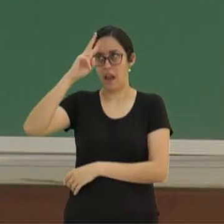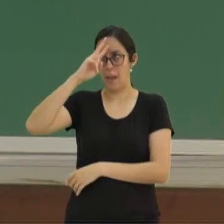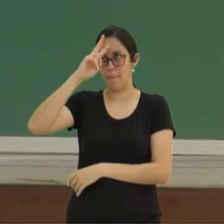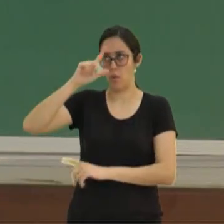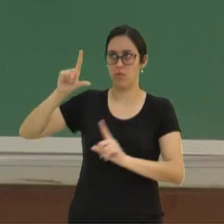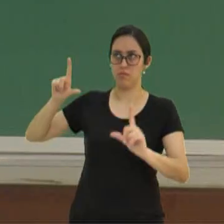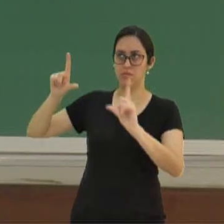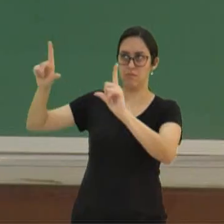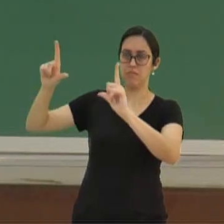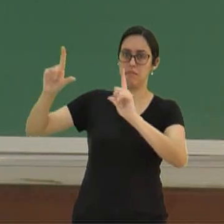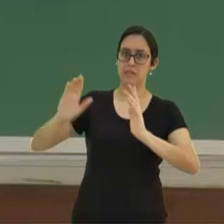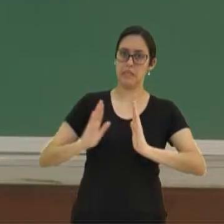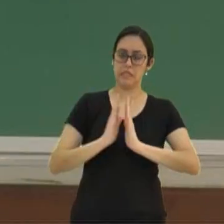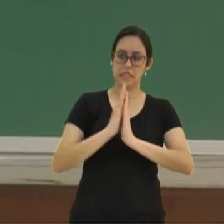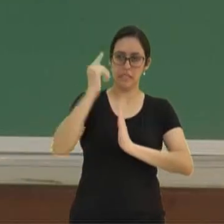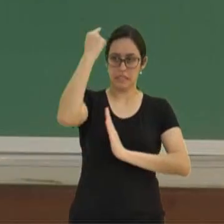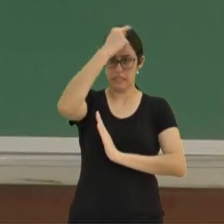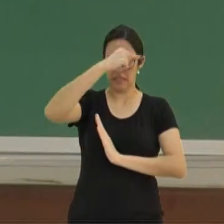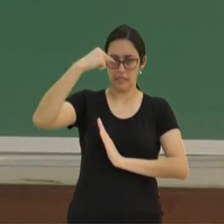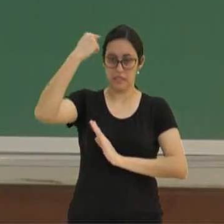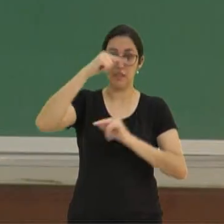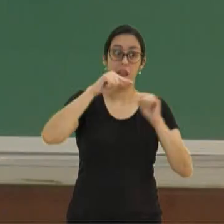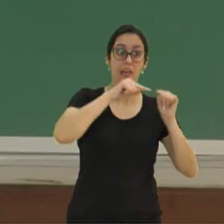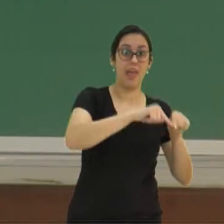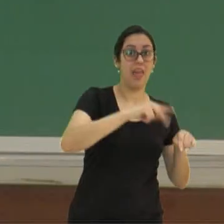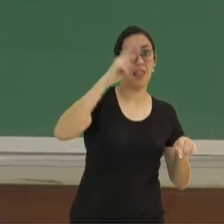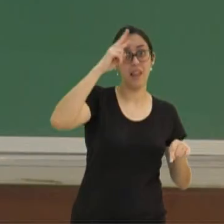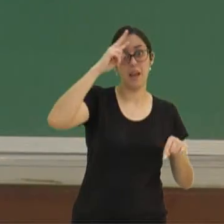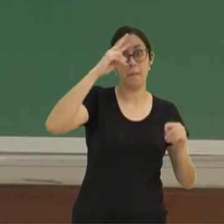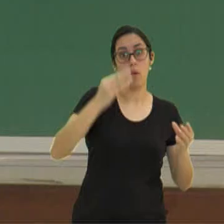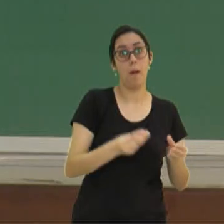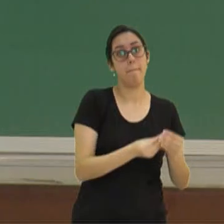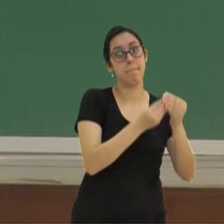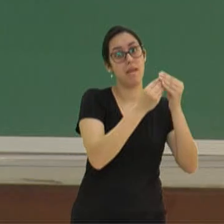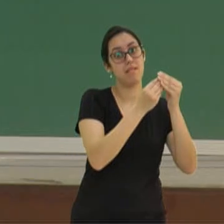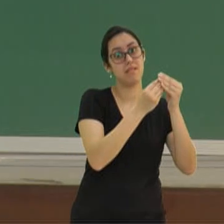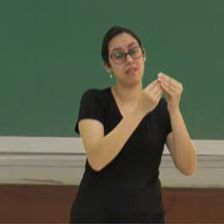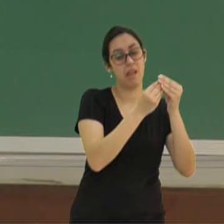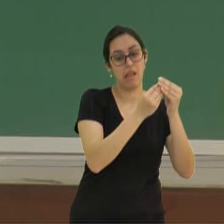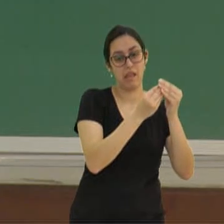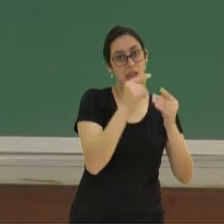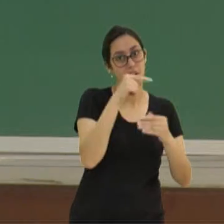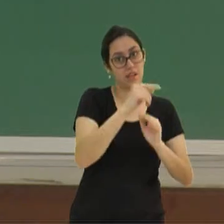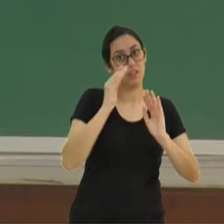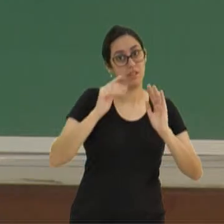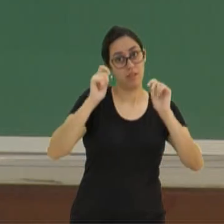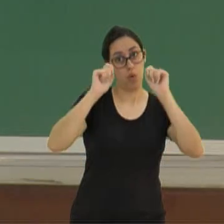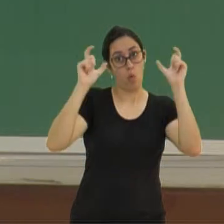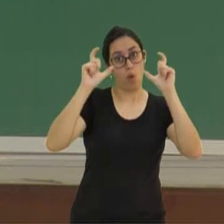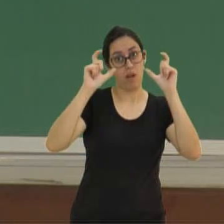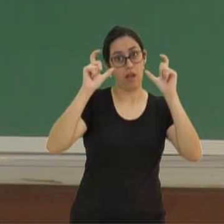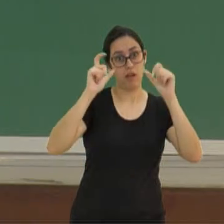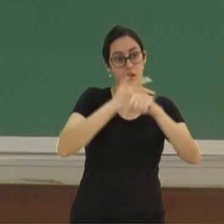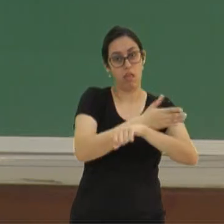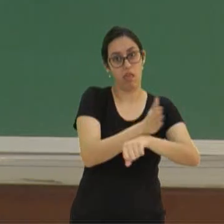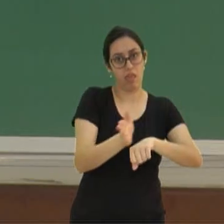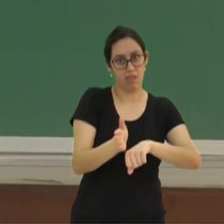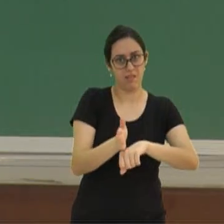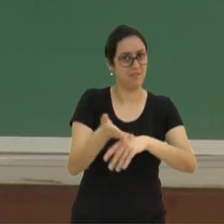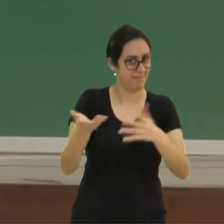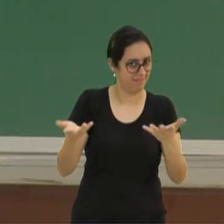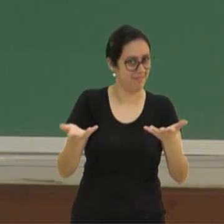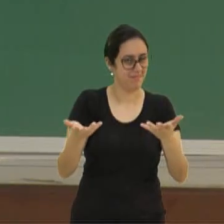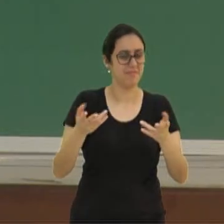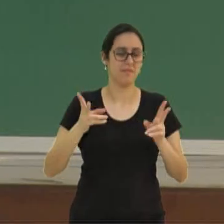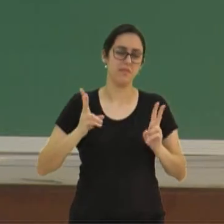que ela tinha devoção, e ele lembrando da missa, que era o seu compromisso, porque ele estava ali acordado até aquela hora. Vamos lá então?